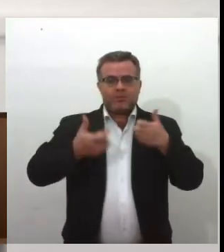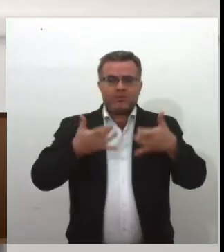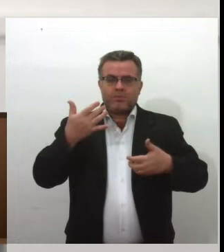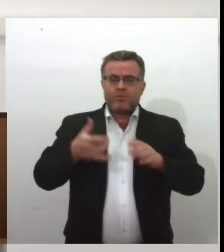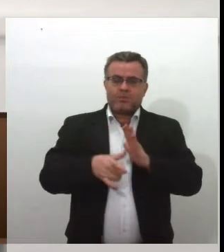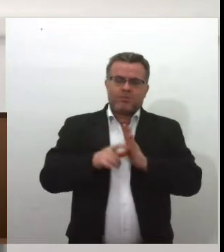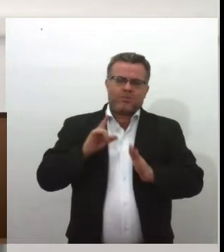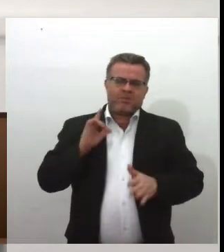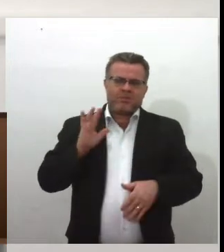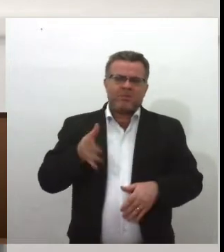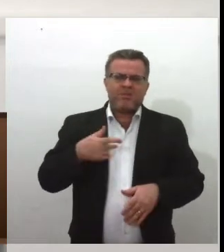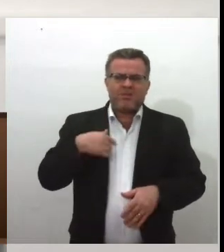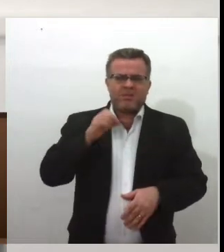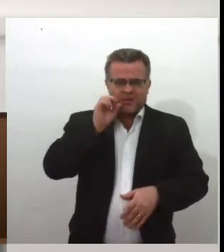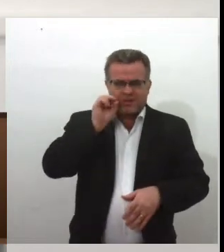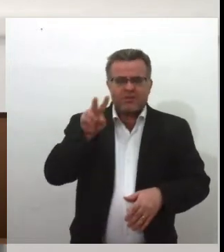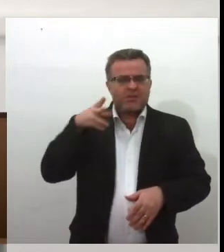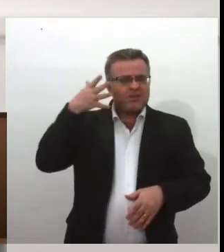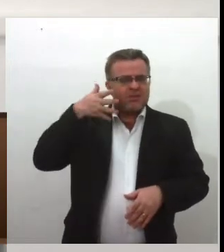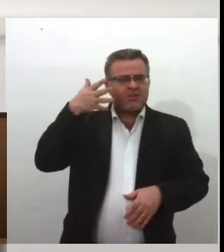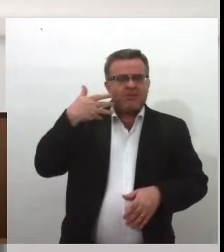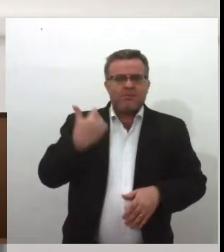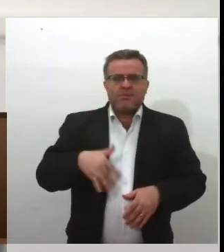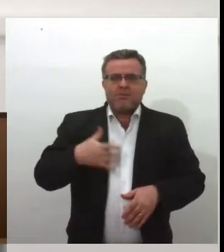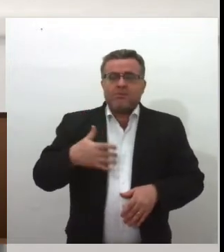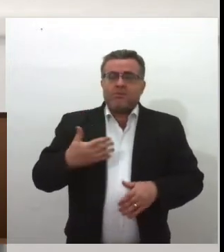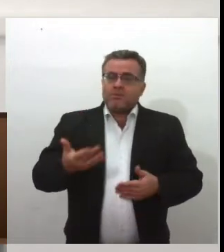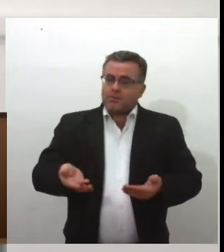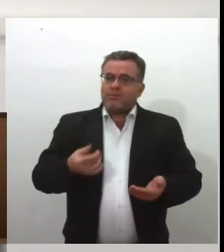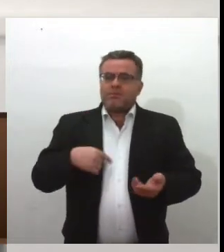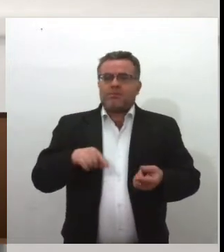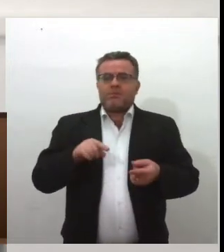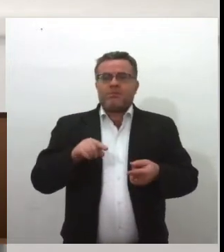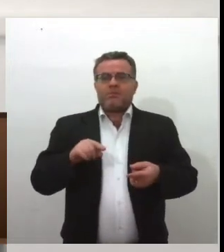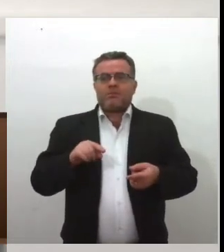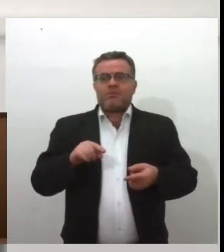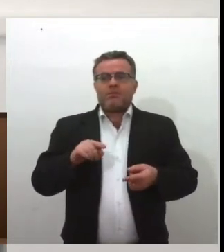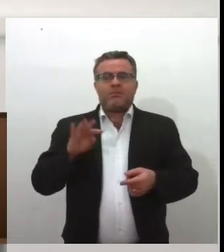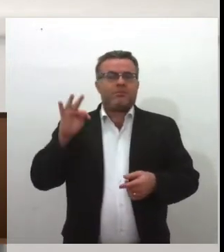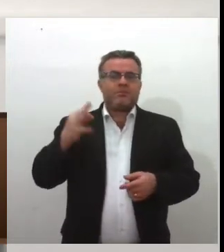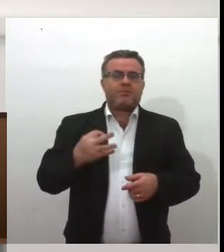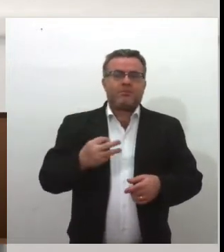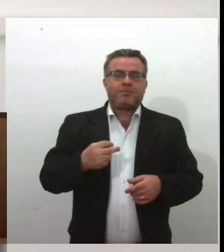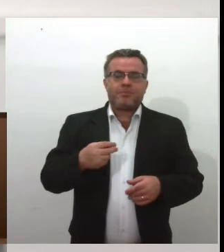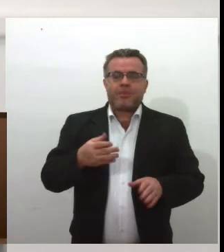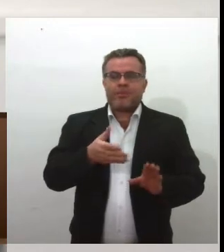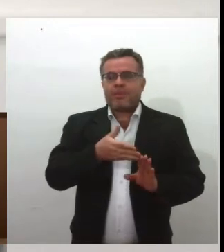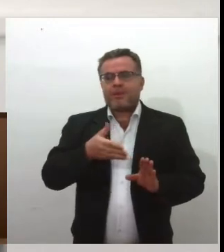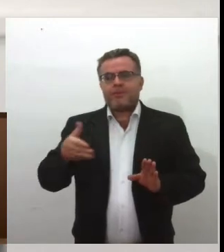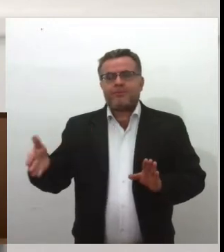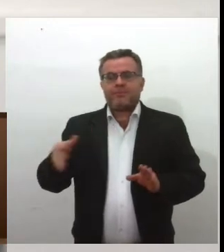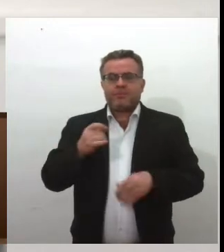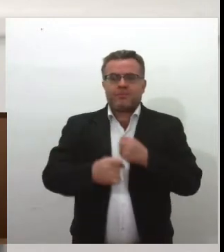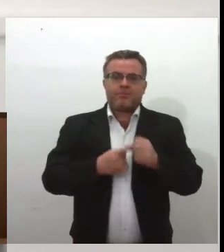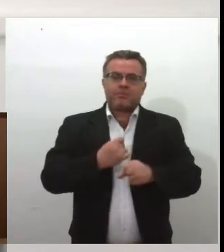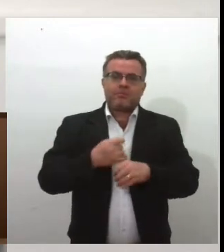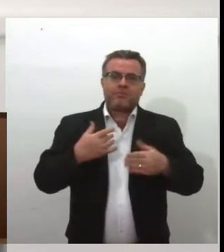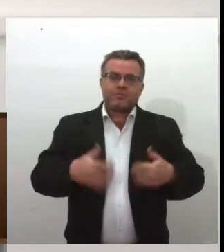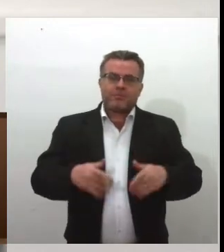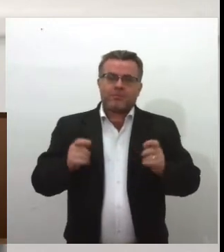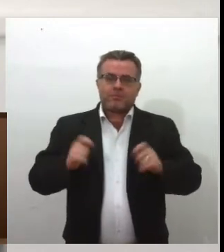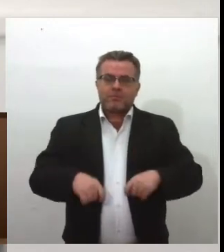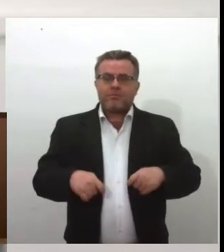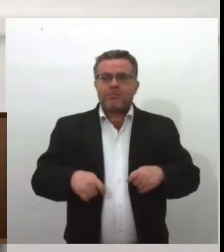né? É falar sobre todo o período do ano, sobre as situações de saúde que envolvem a